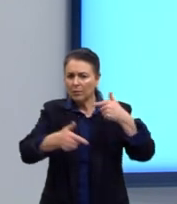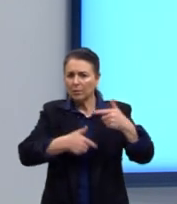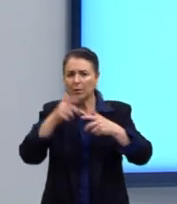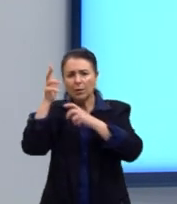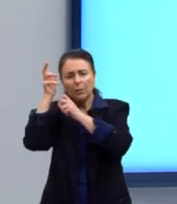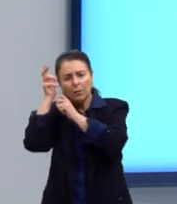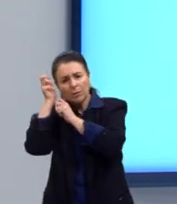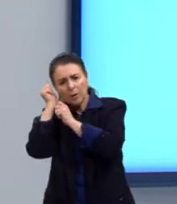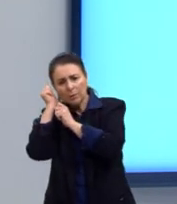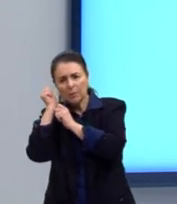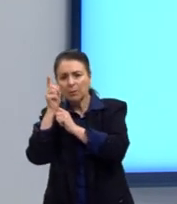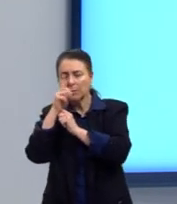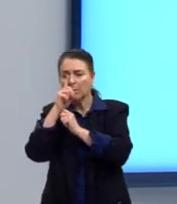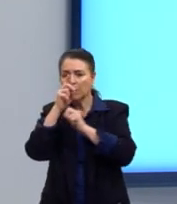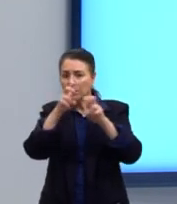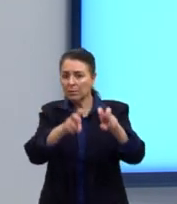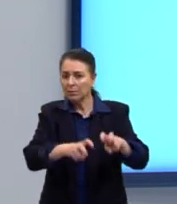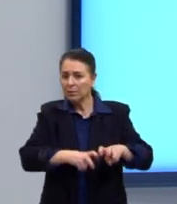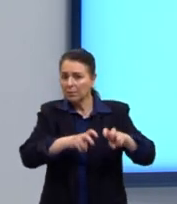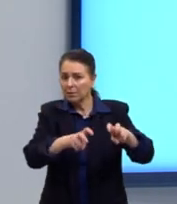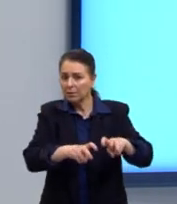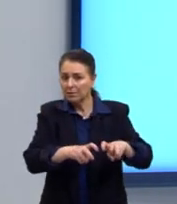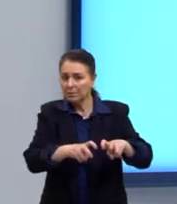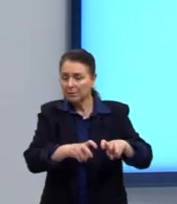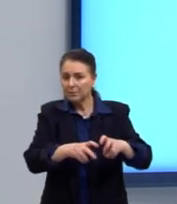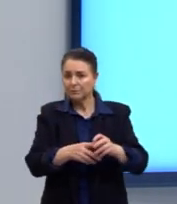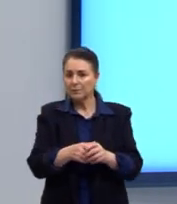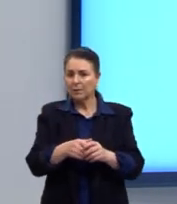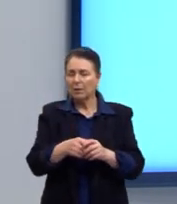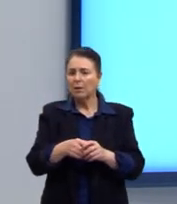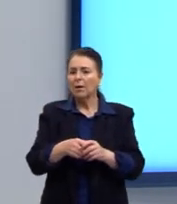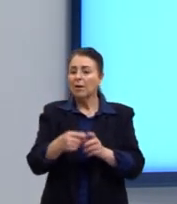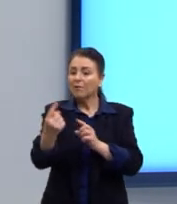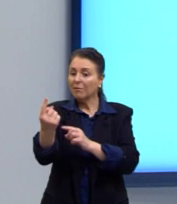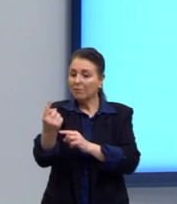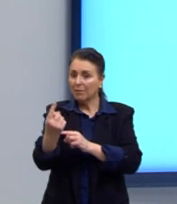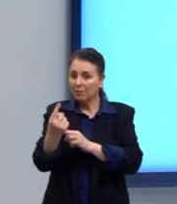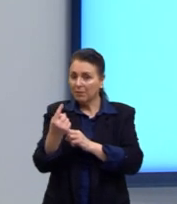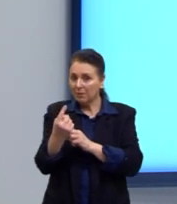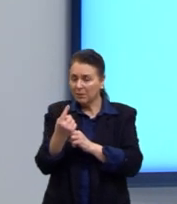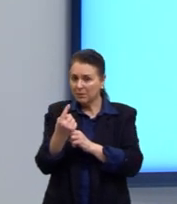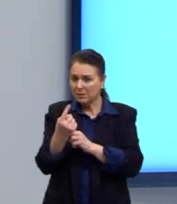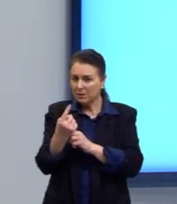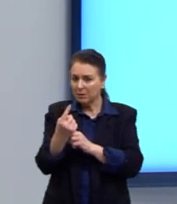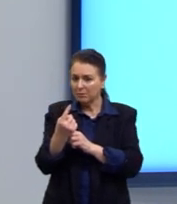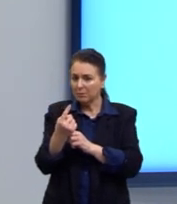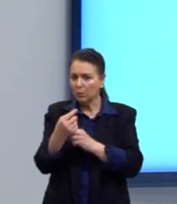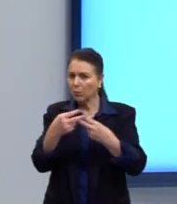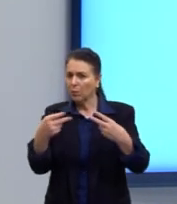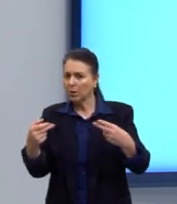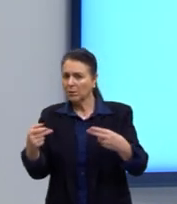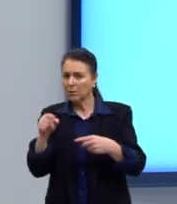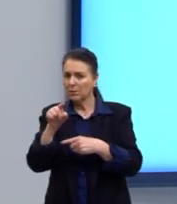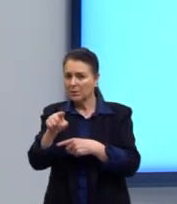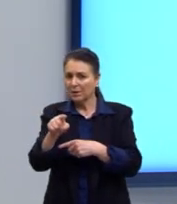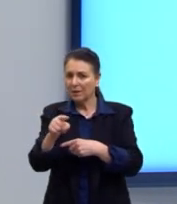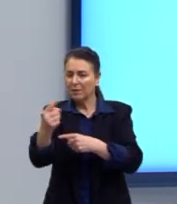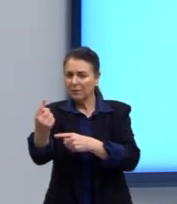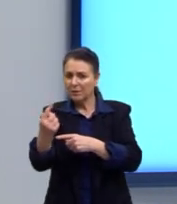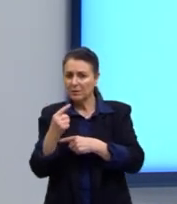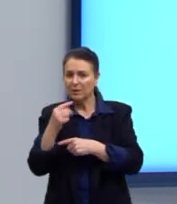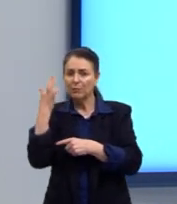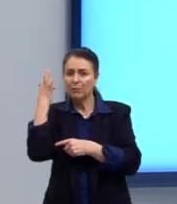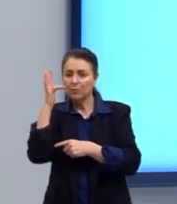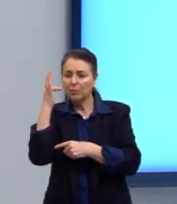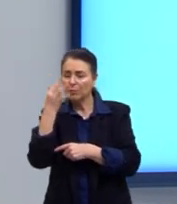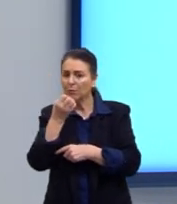que sua mãe está no campo mobila vai te trazer com dorneses para você vai te trazer frutas